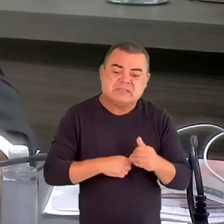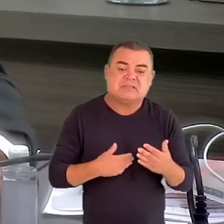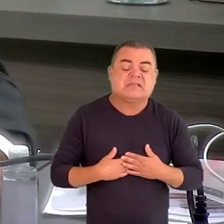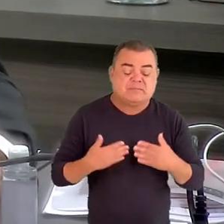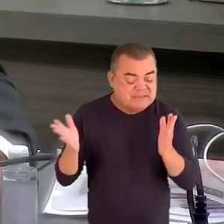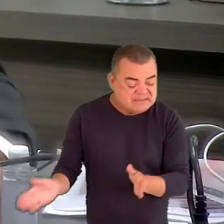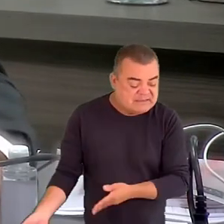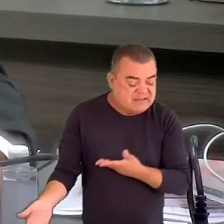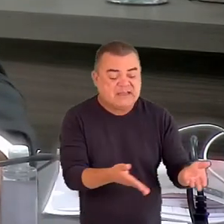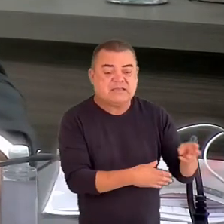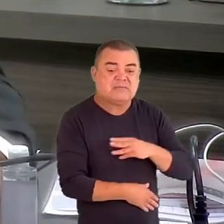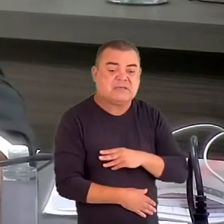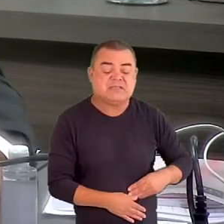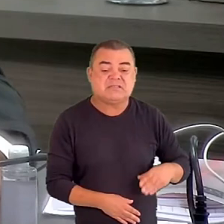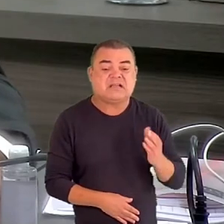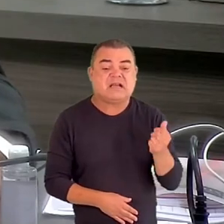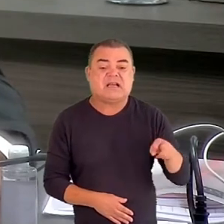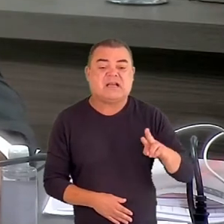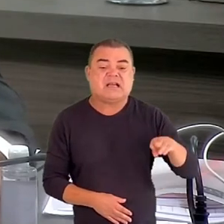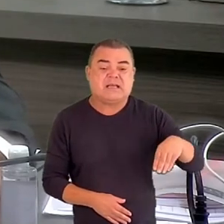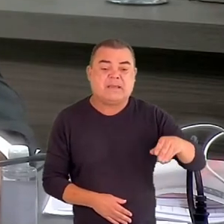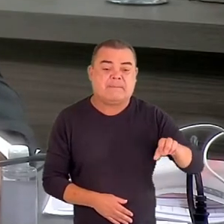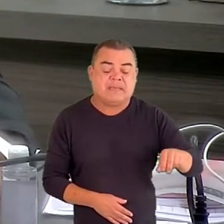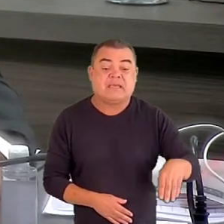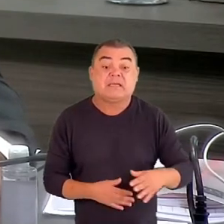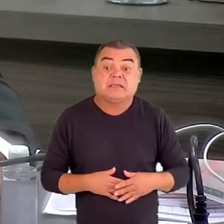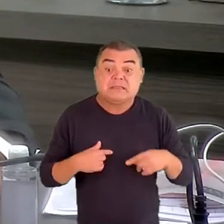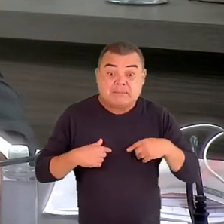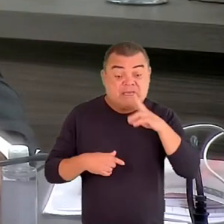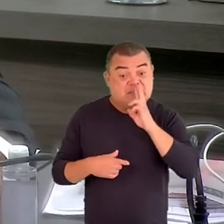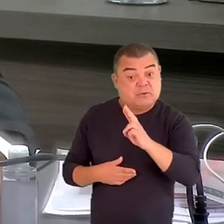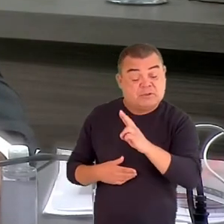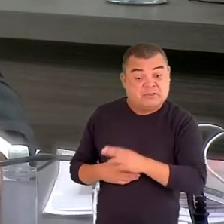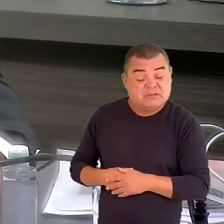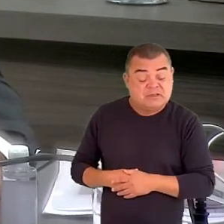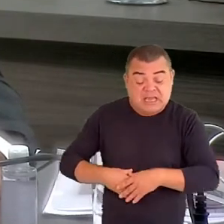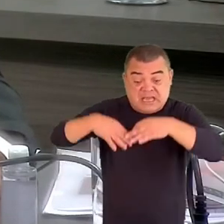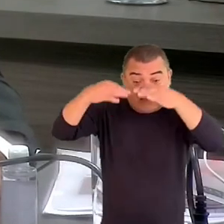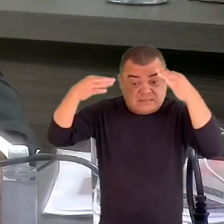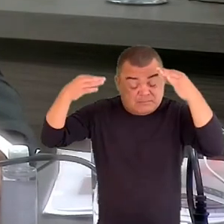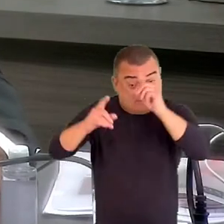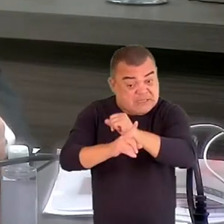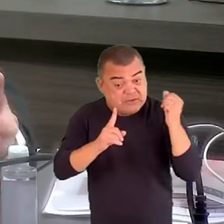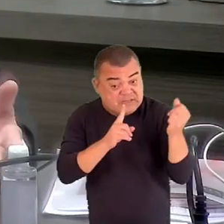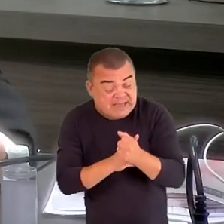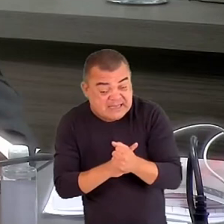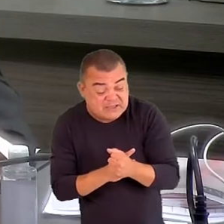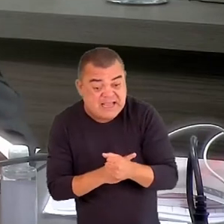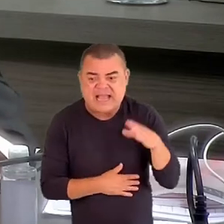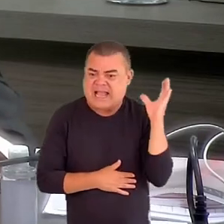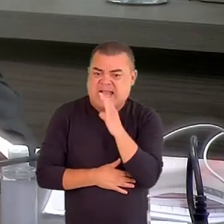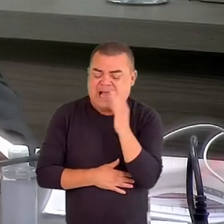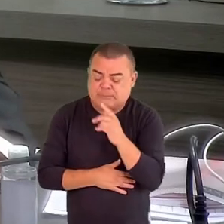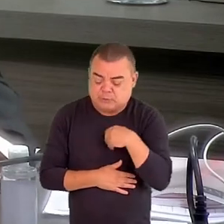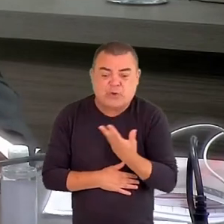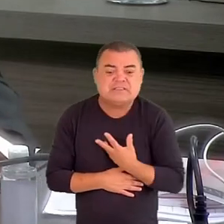Lúcia. E registro também a pronta resposta da sociedade organizada. Logo de imediato, nós